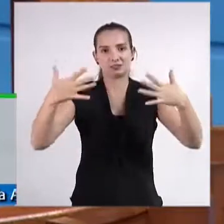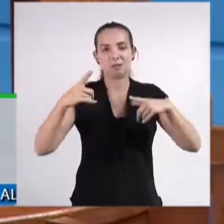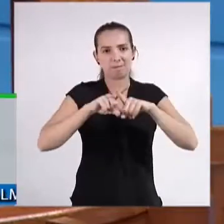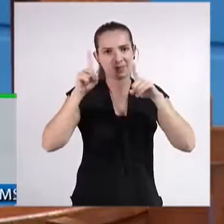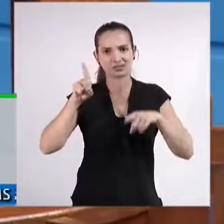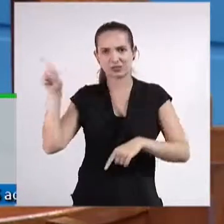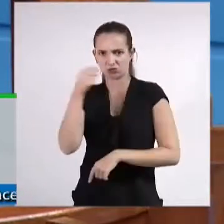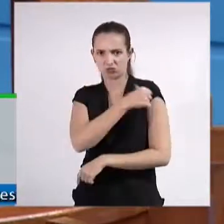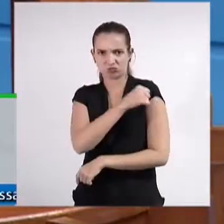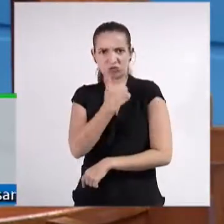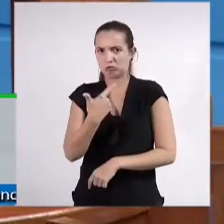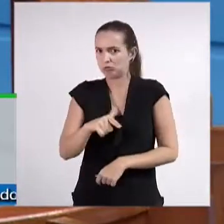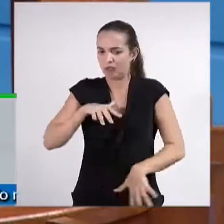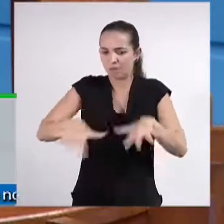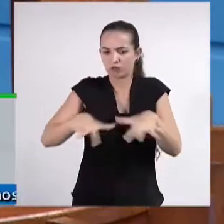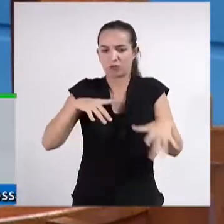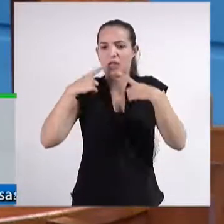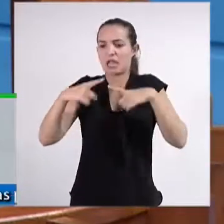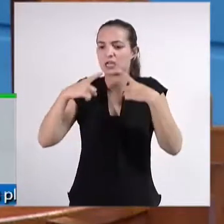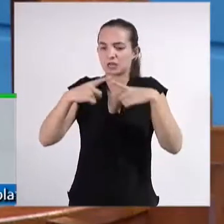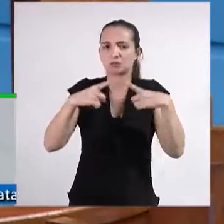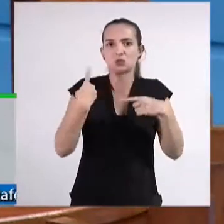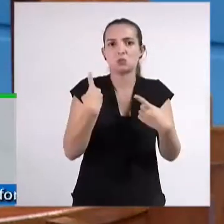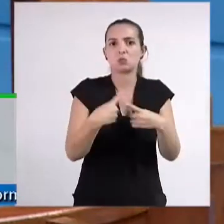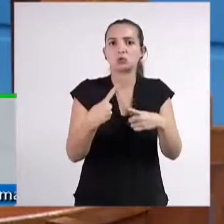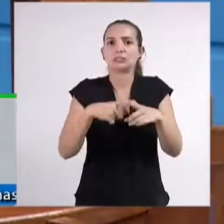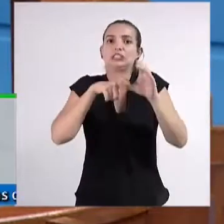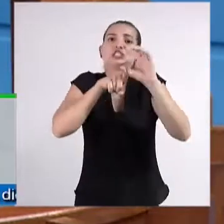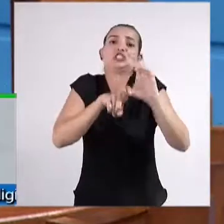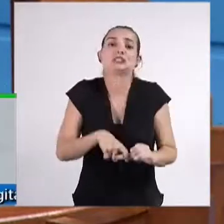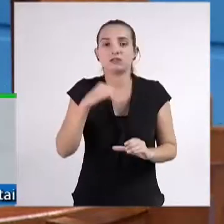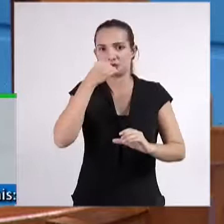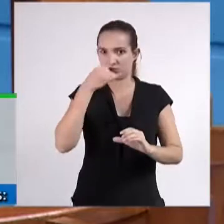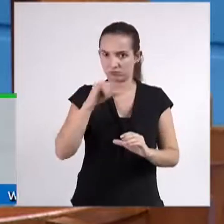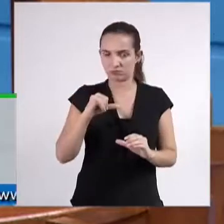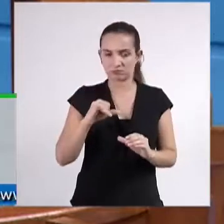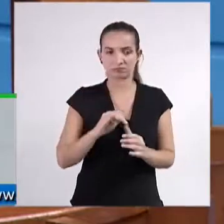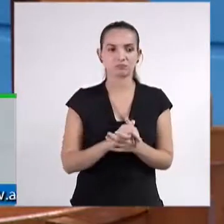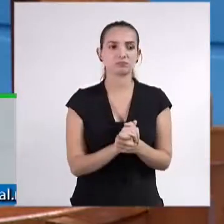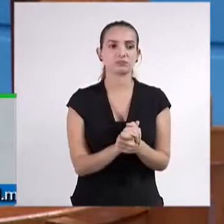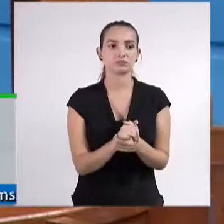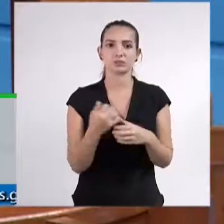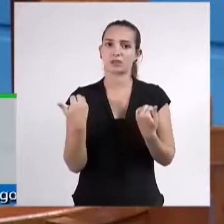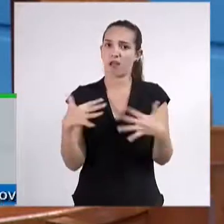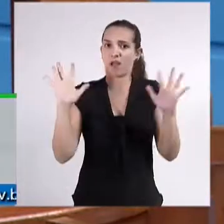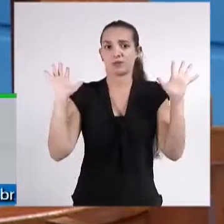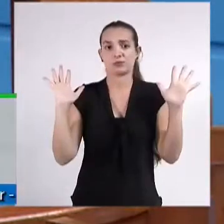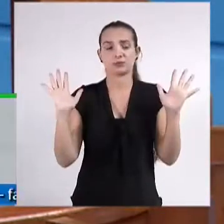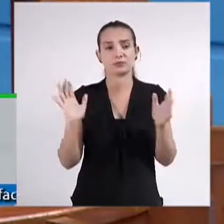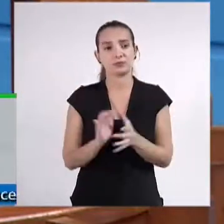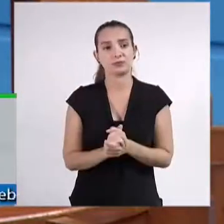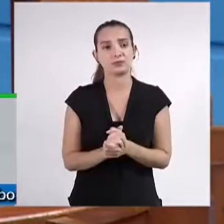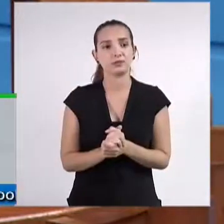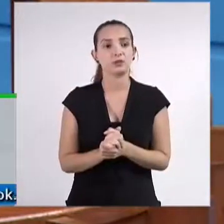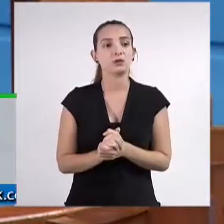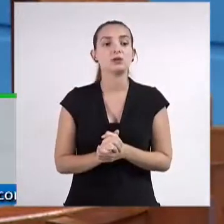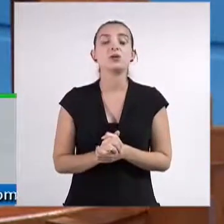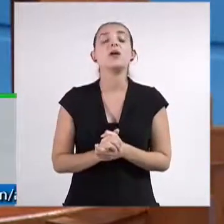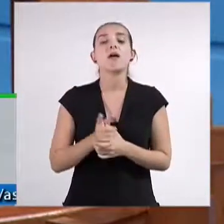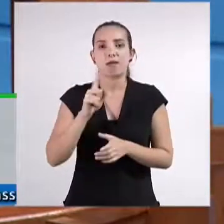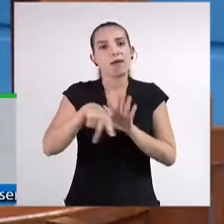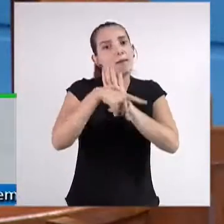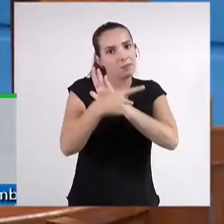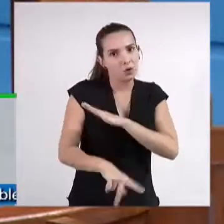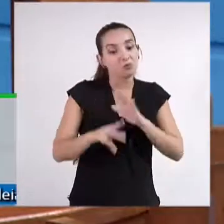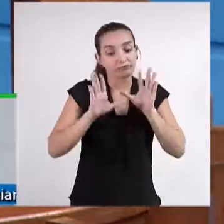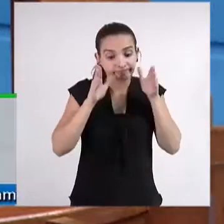nenhuma reclamação em relação às altas contas de energia. Então, veja que isso é muito aqui do Mato Grosso do